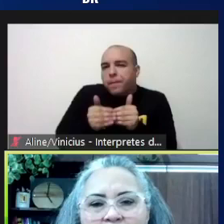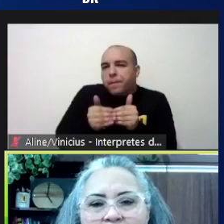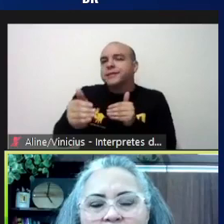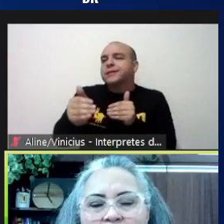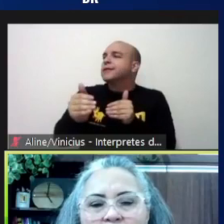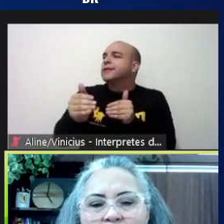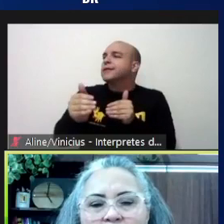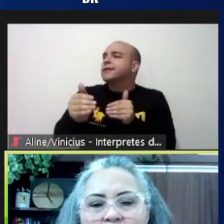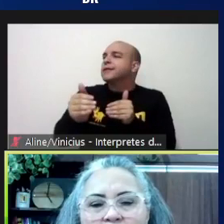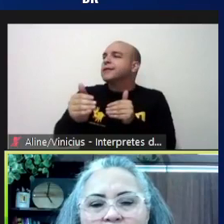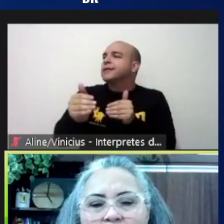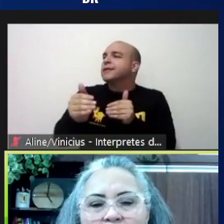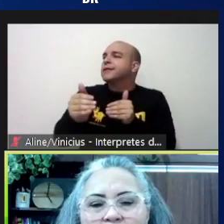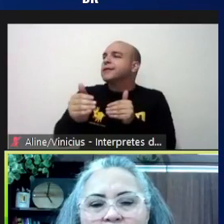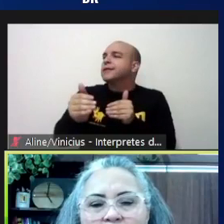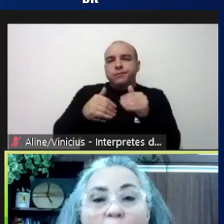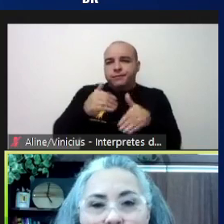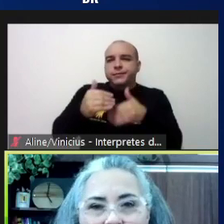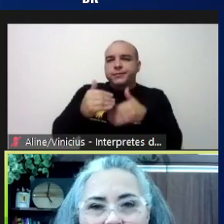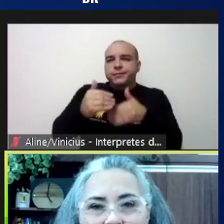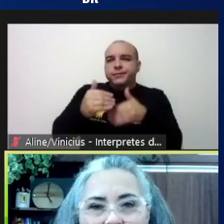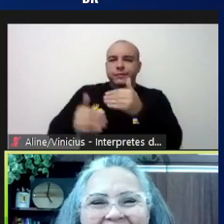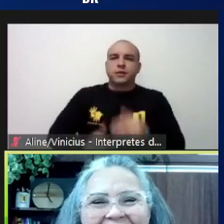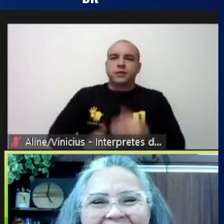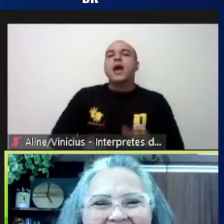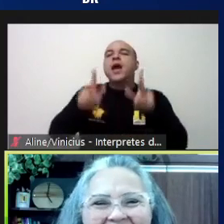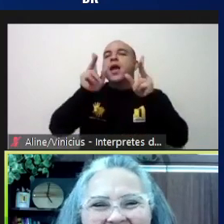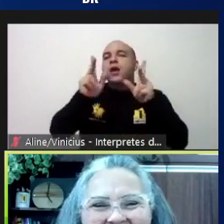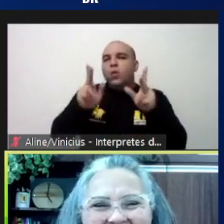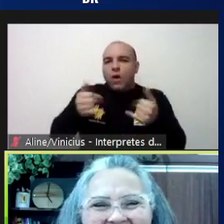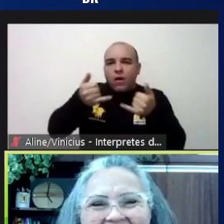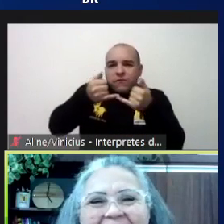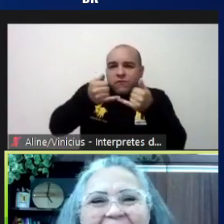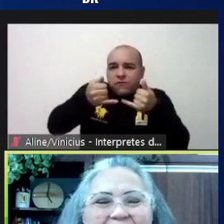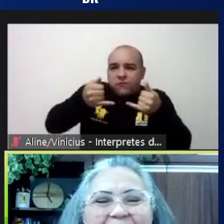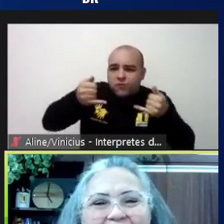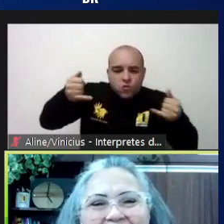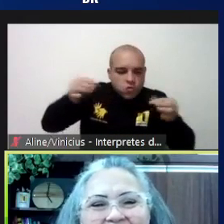fazer um belo cachecol.